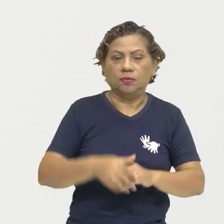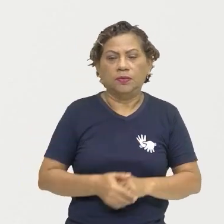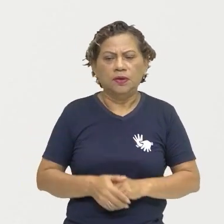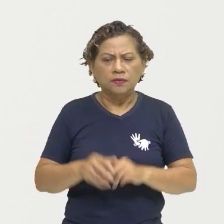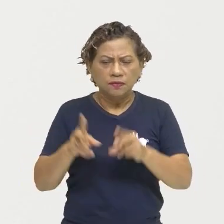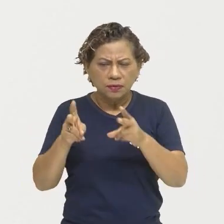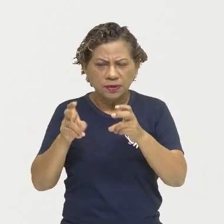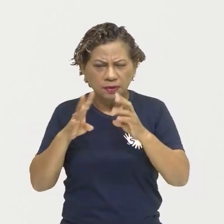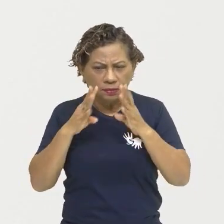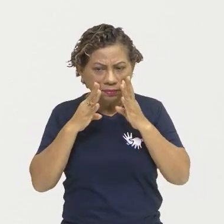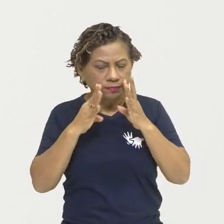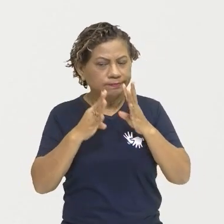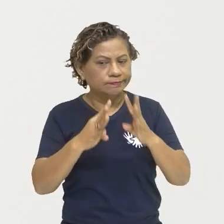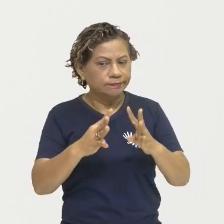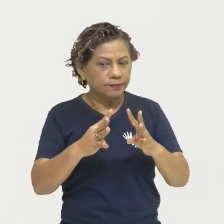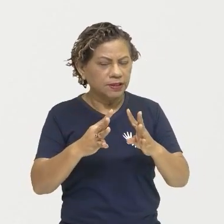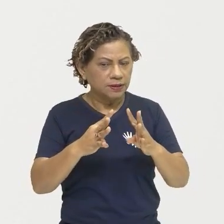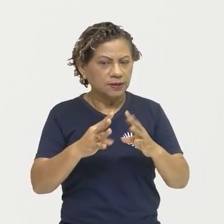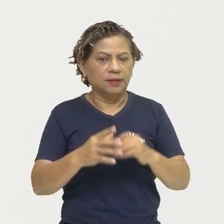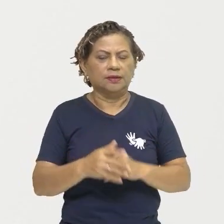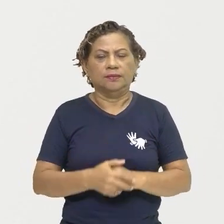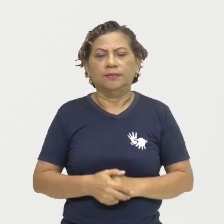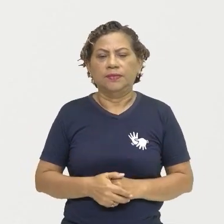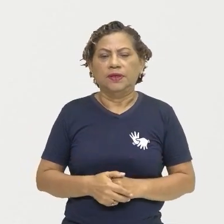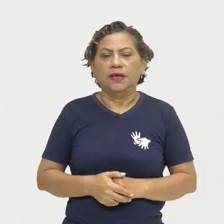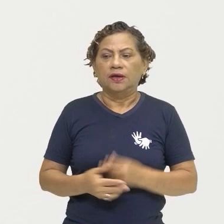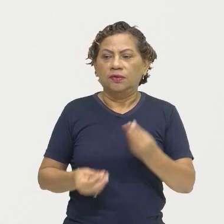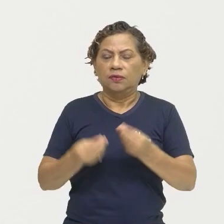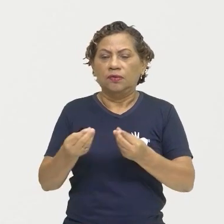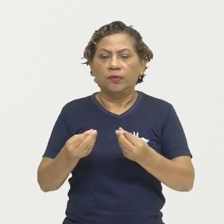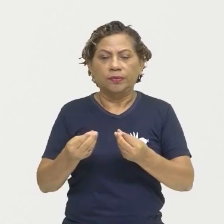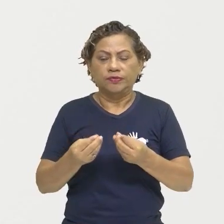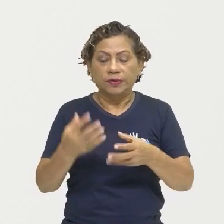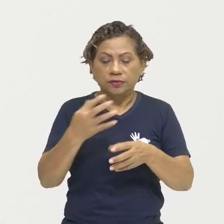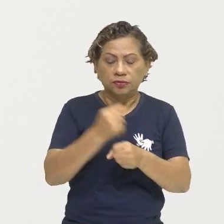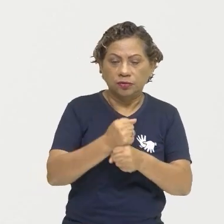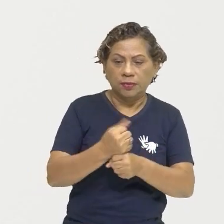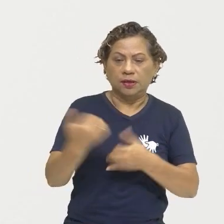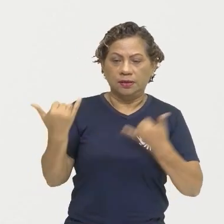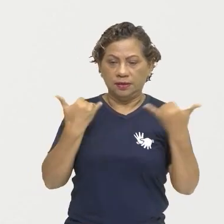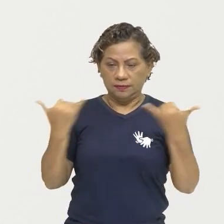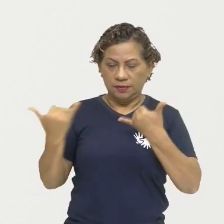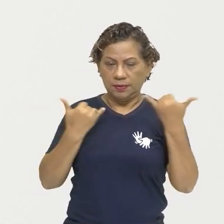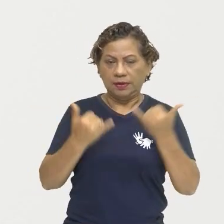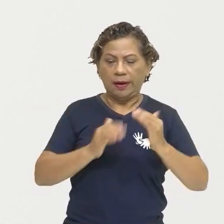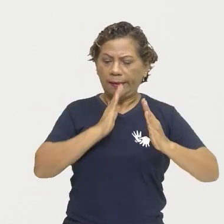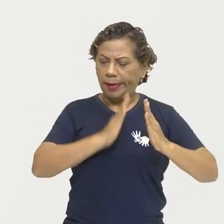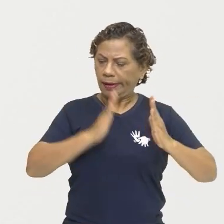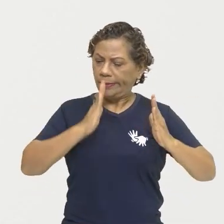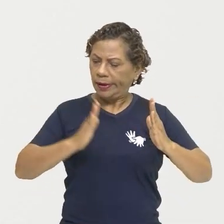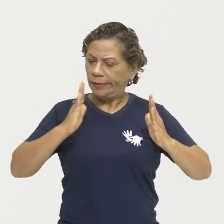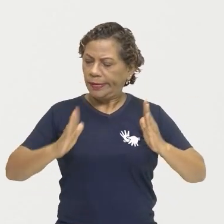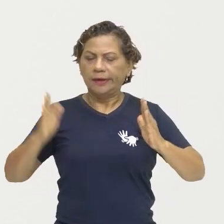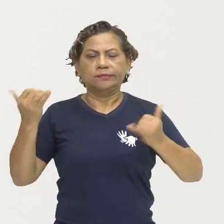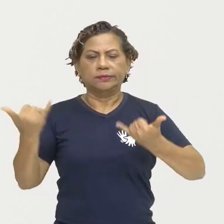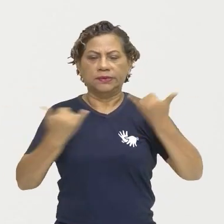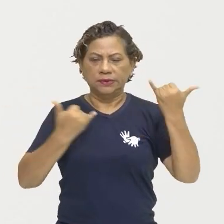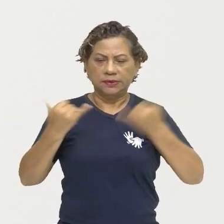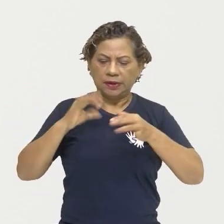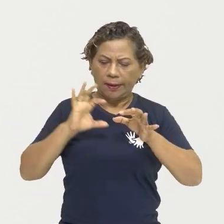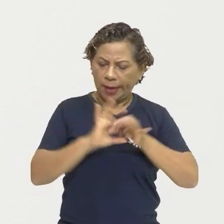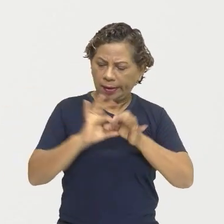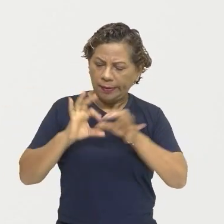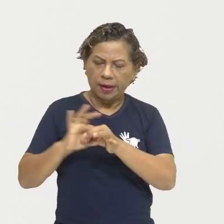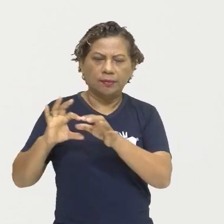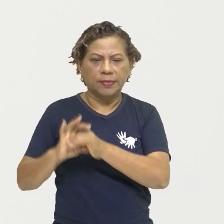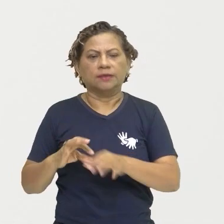percebe nitidamente que estão somando, né, as informações. É uma sequência de informações que se ligam,